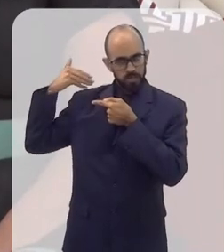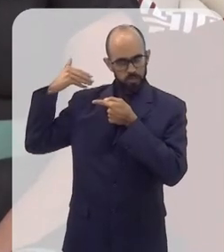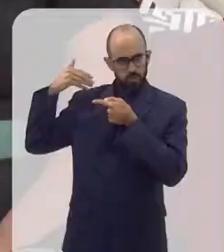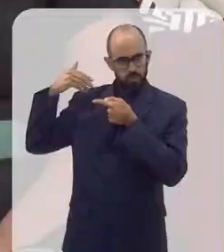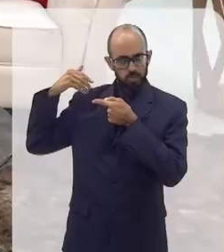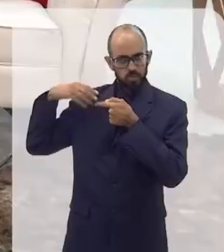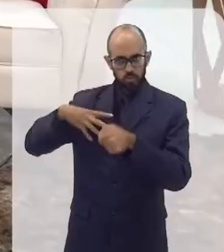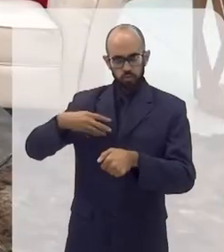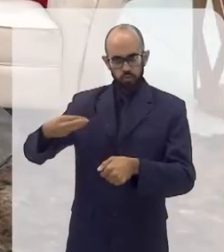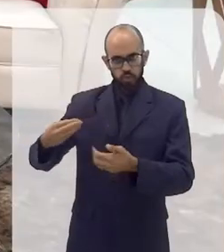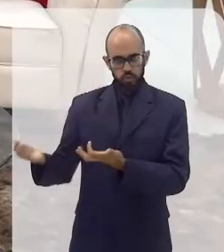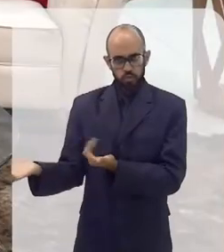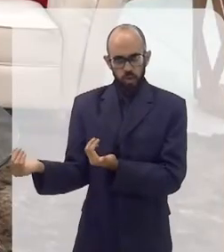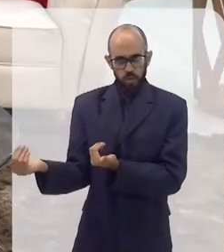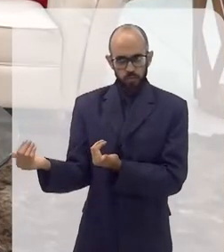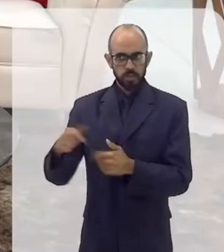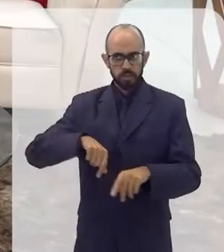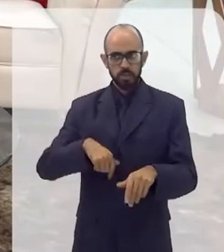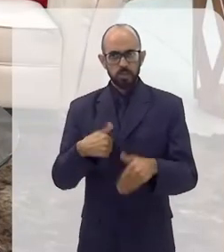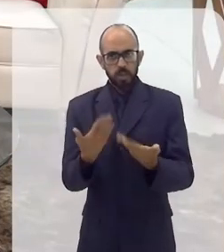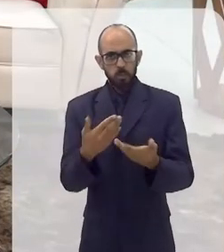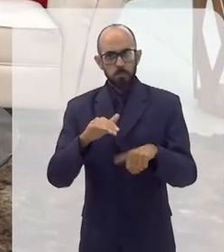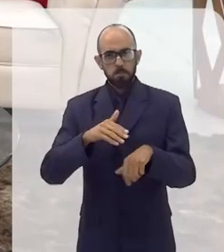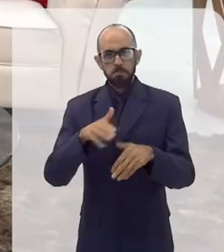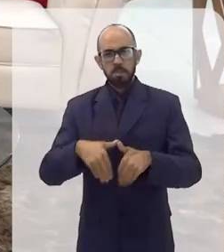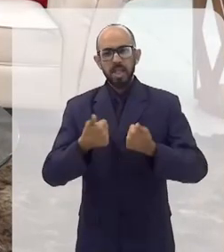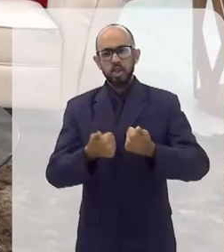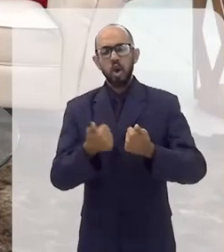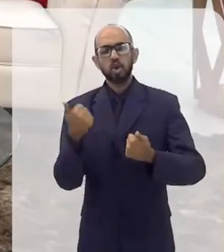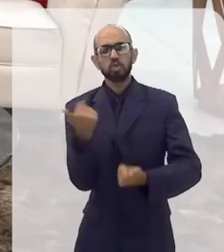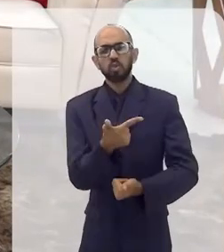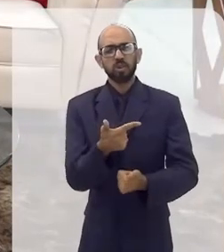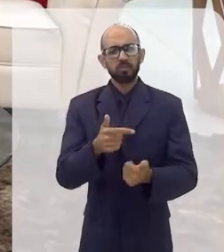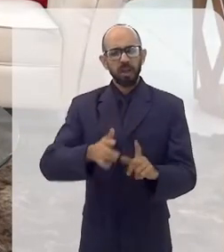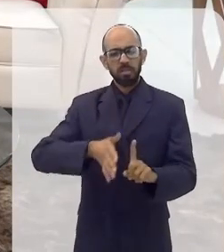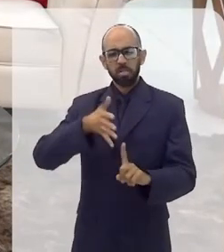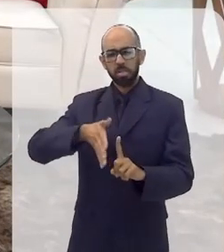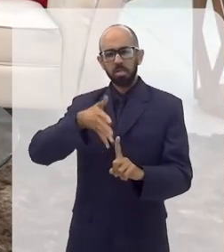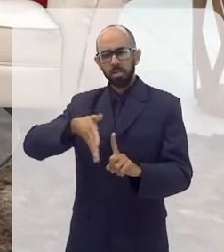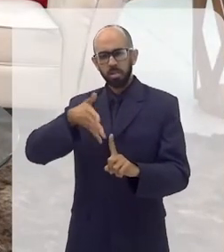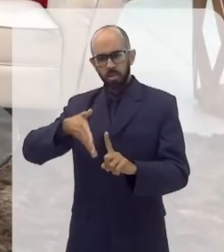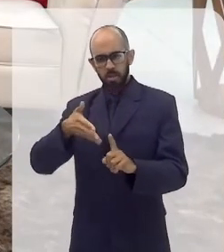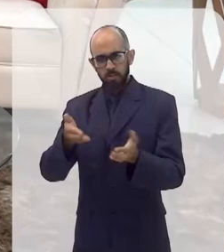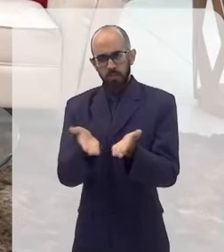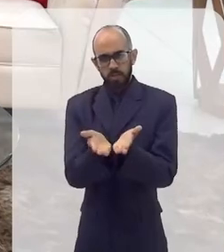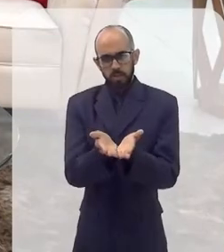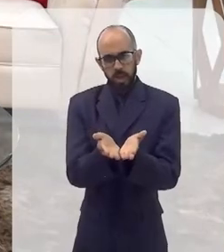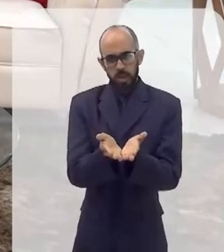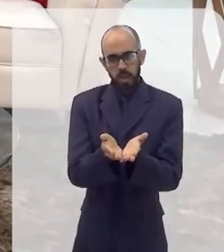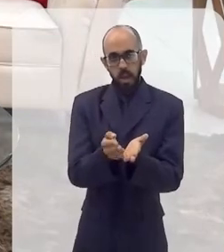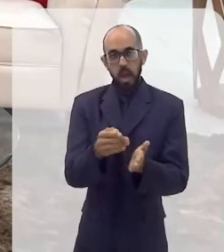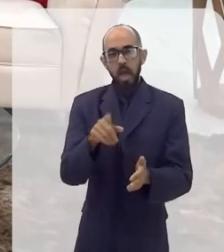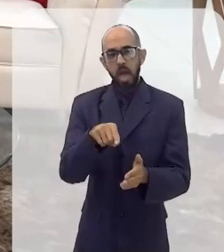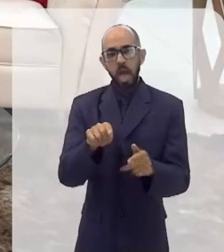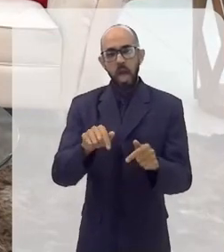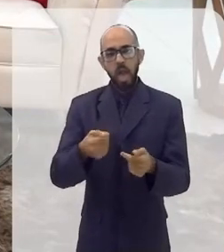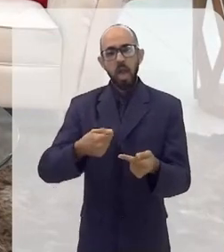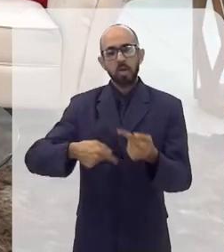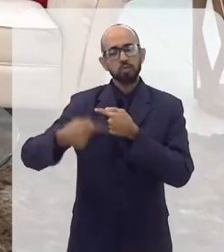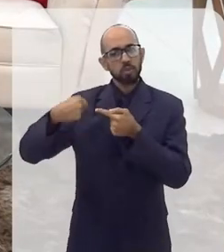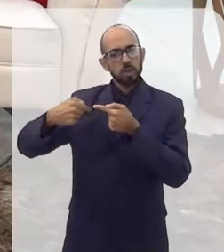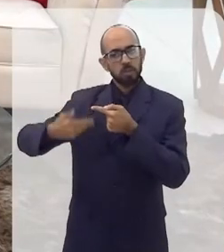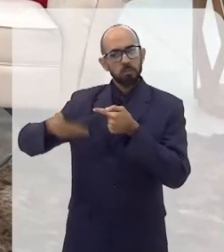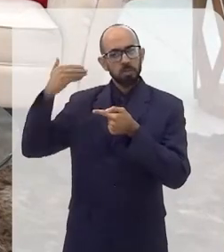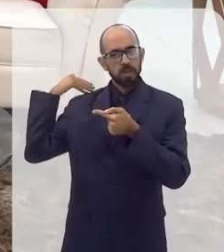carreira. E nós acreditamos que mais do que verbalizar a respeito do Evangelho e viver uma vida reta, é o pai e a